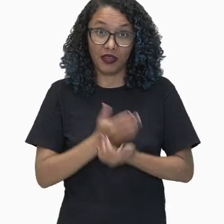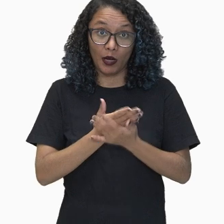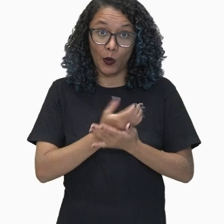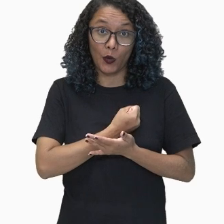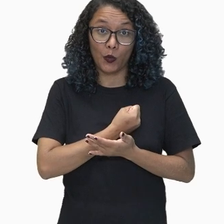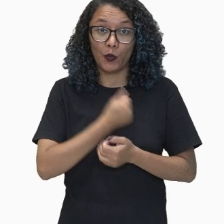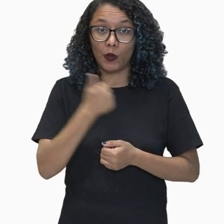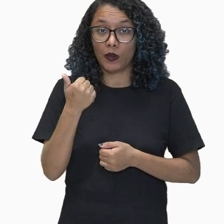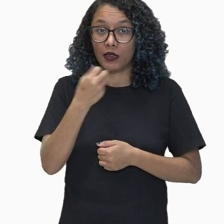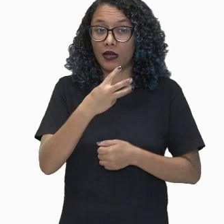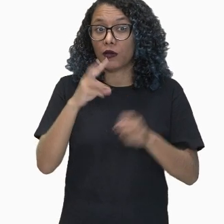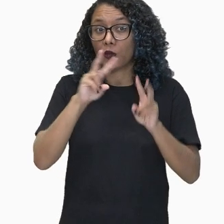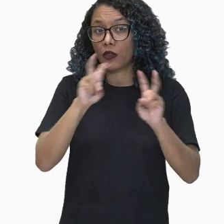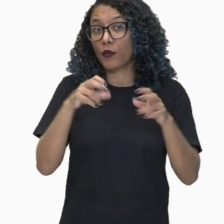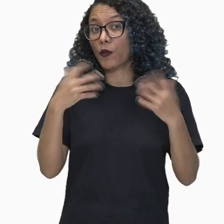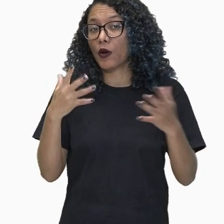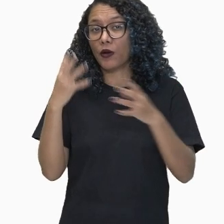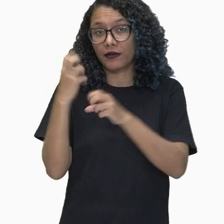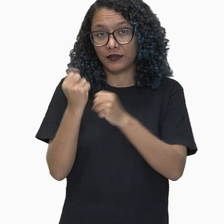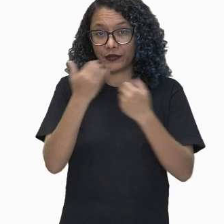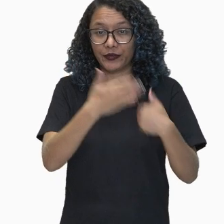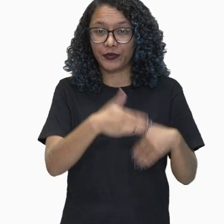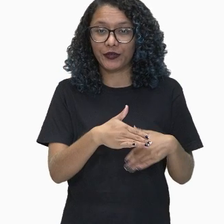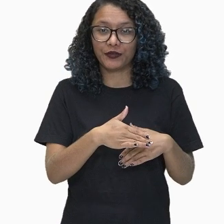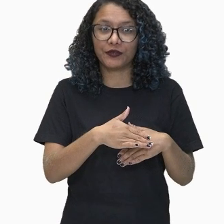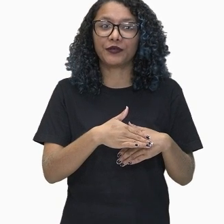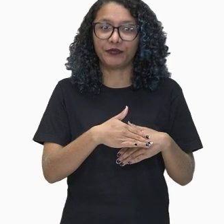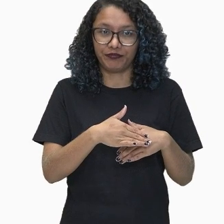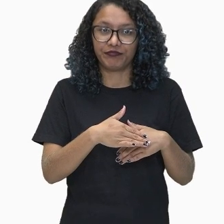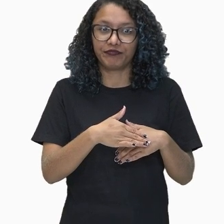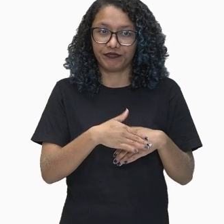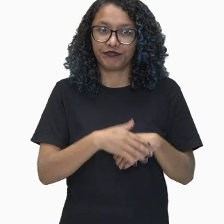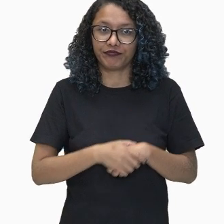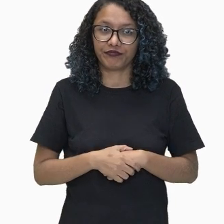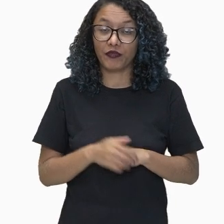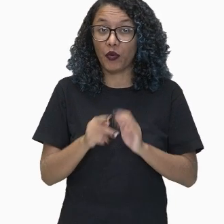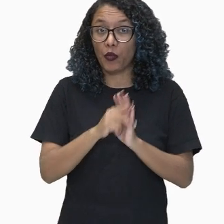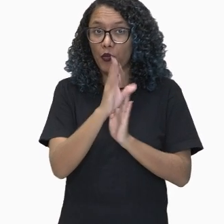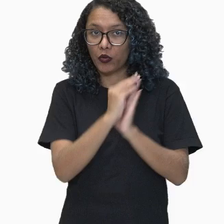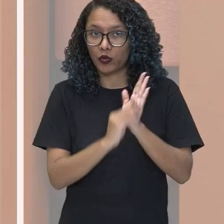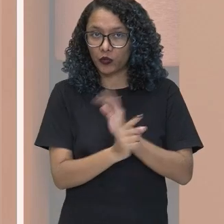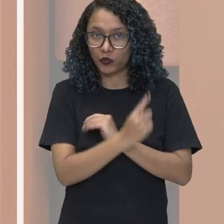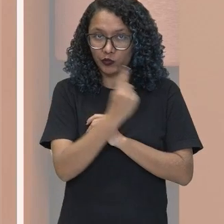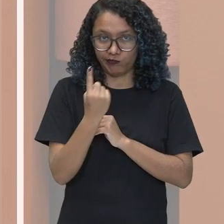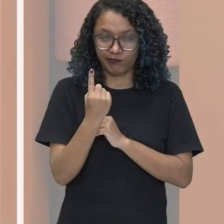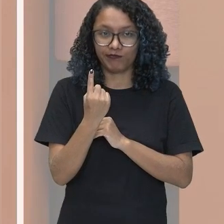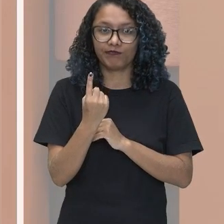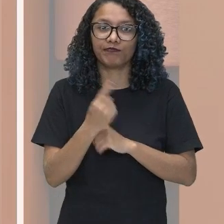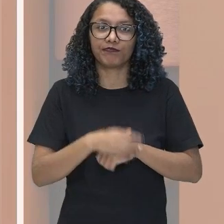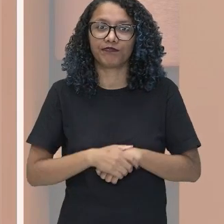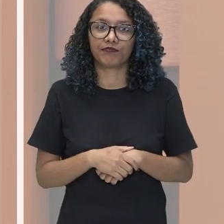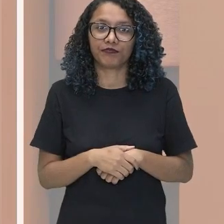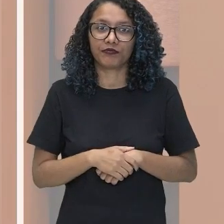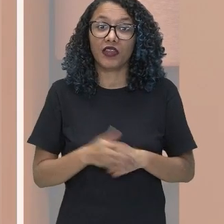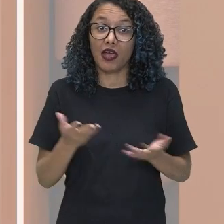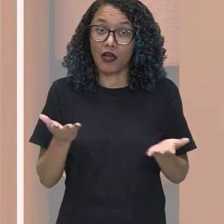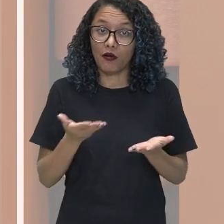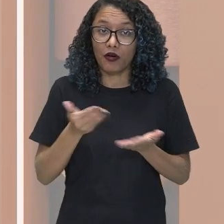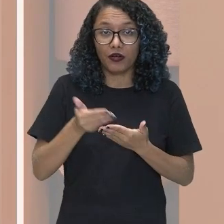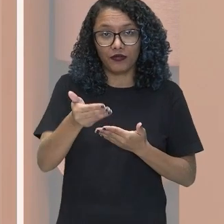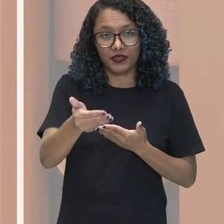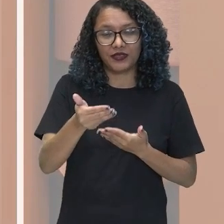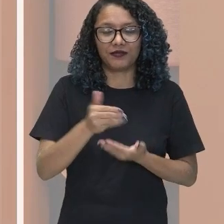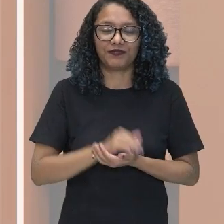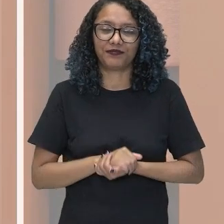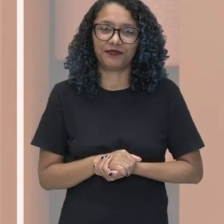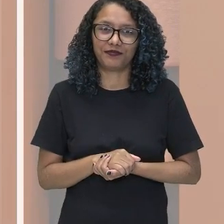número 13 e a nossa aula de hoje é revisão da nossa unidade número 1 e a avaliação na sequência. Então vamos lá dar